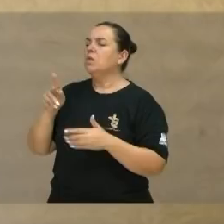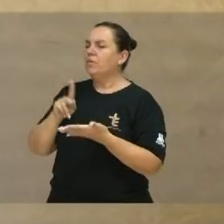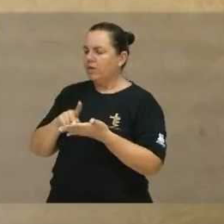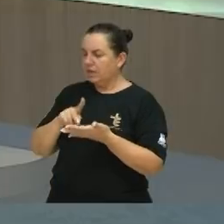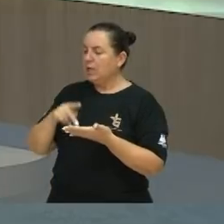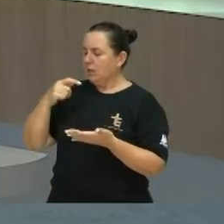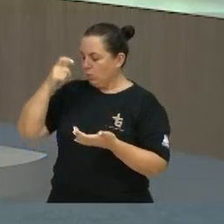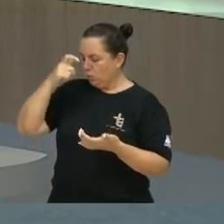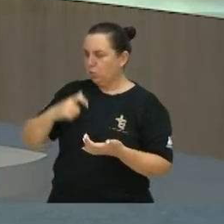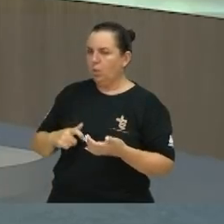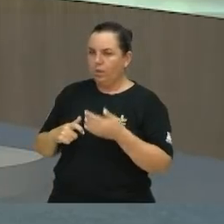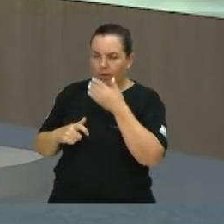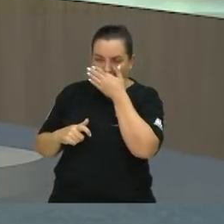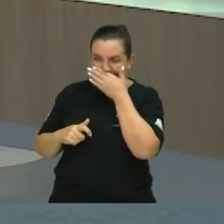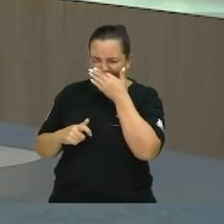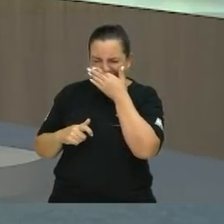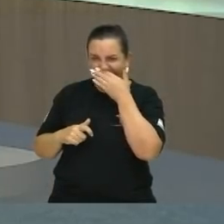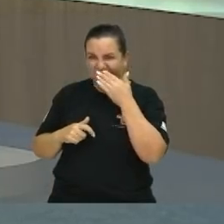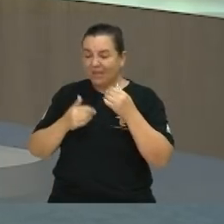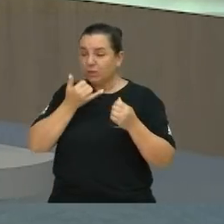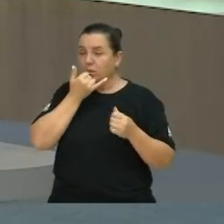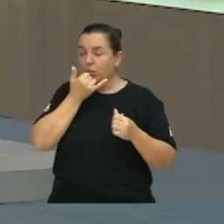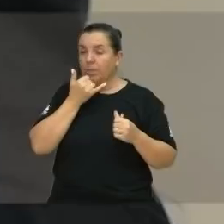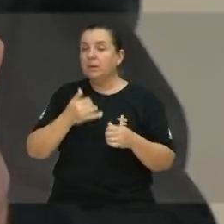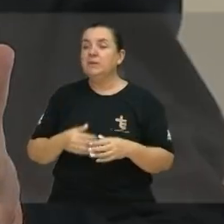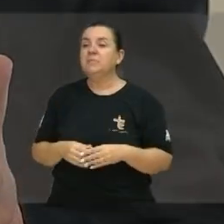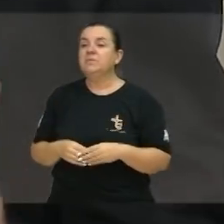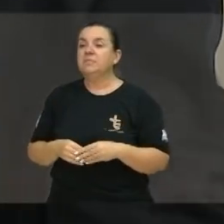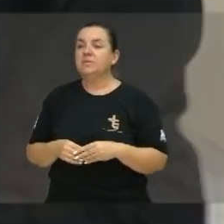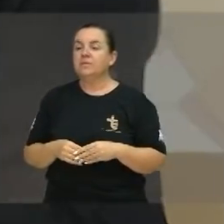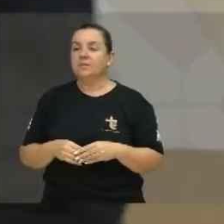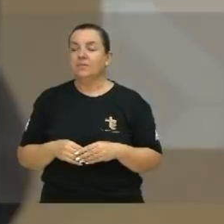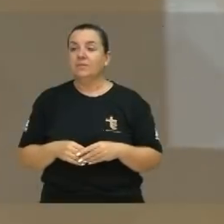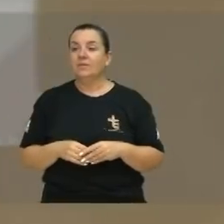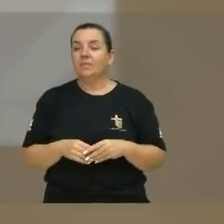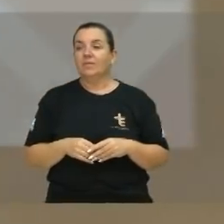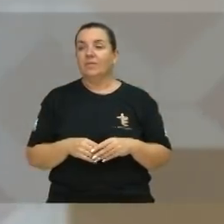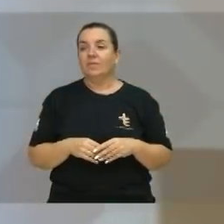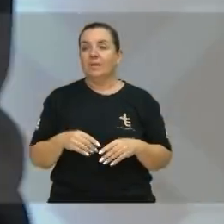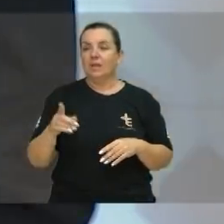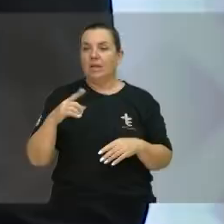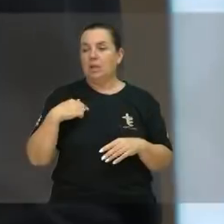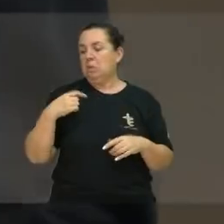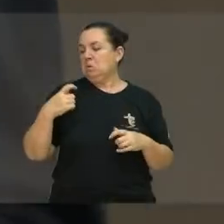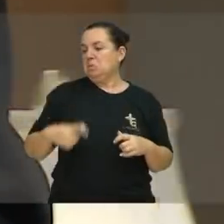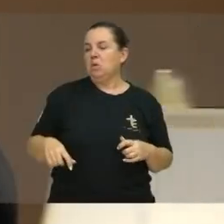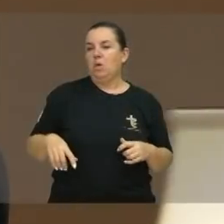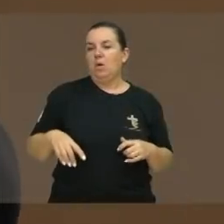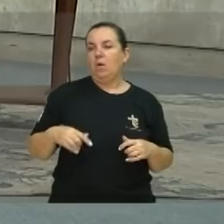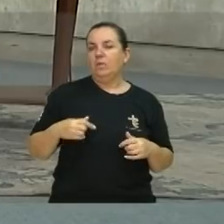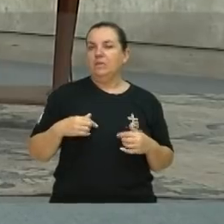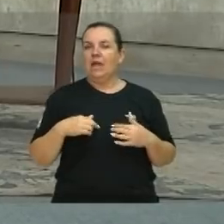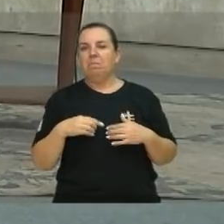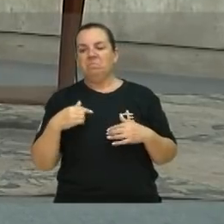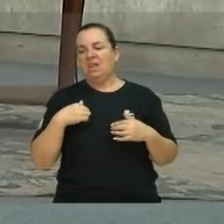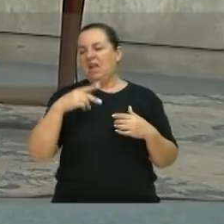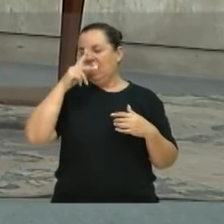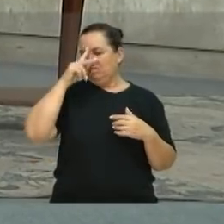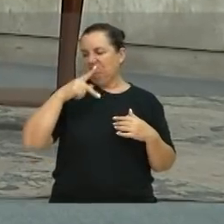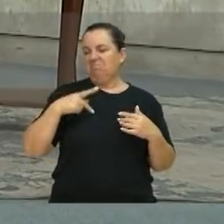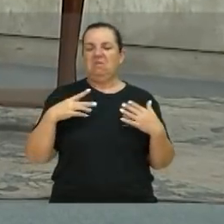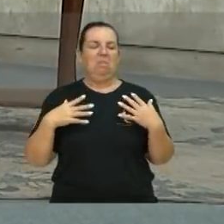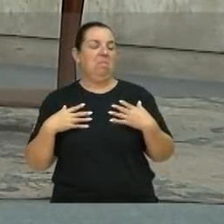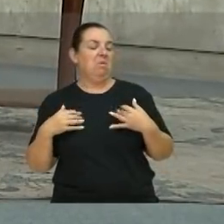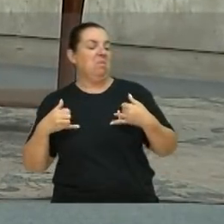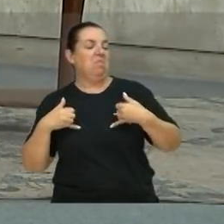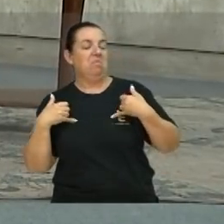eu sou a nossa não é assim que a gente disse está se achando não